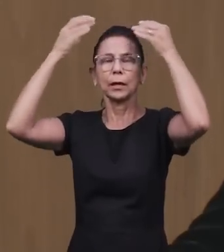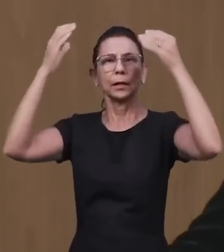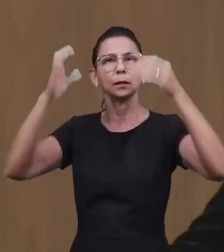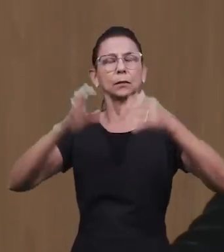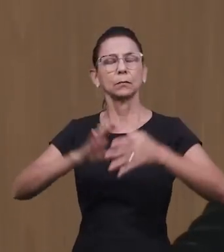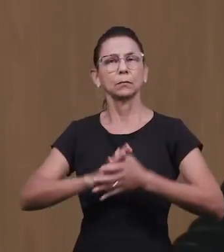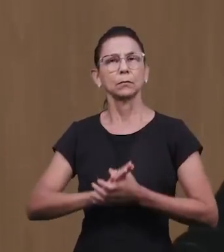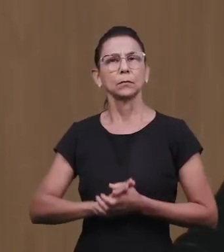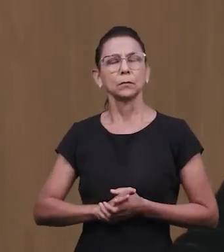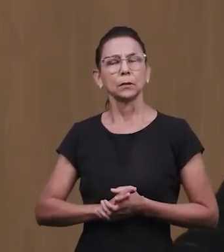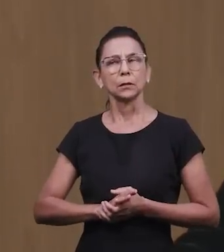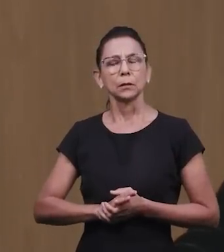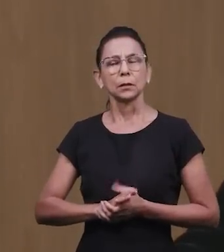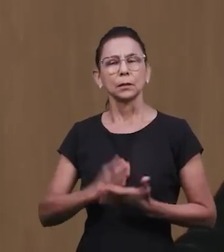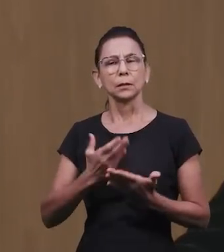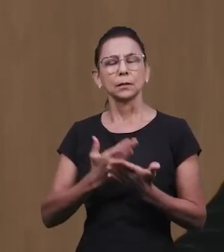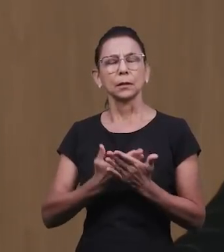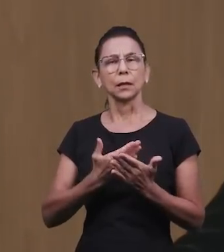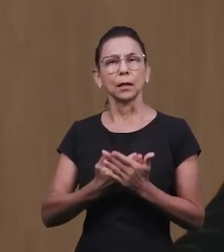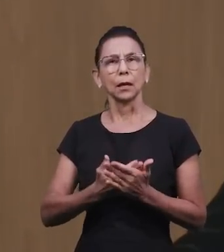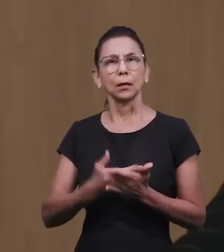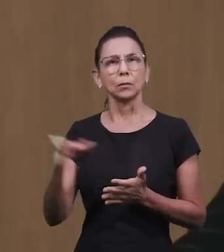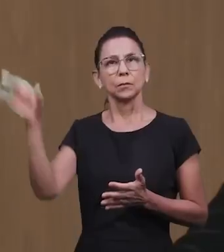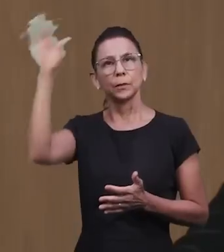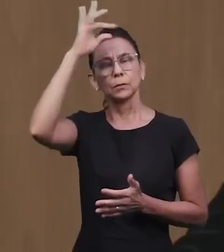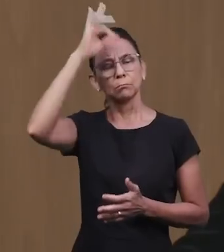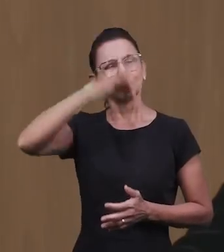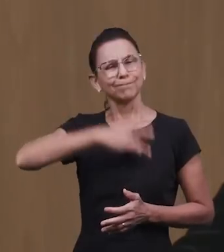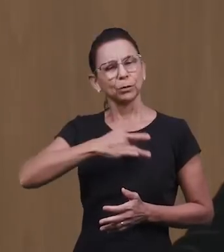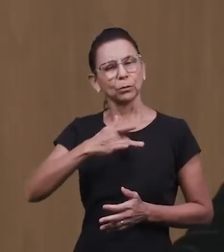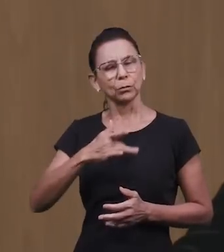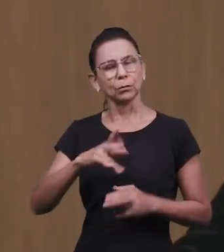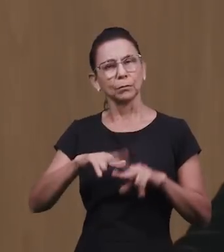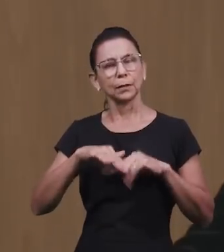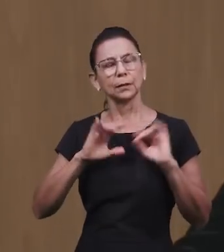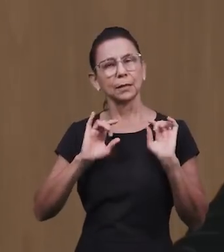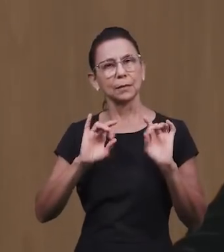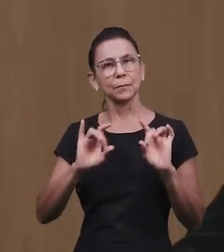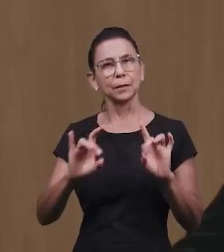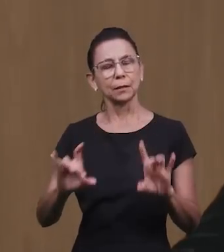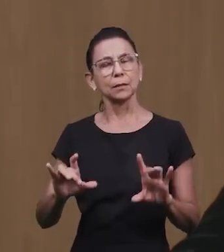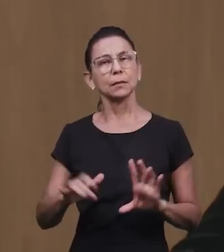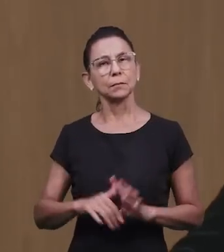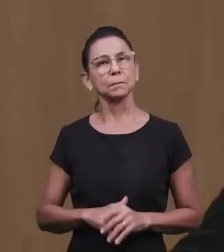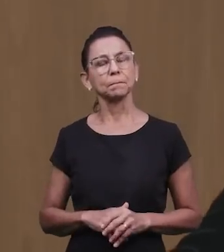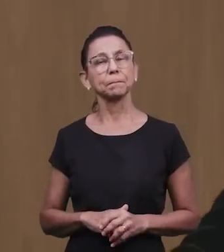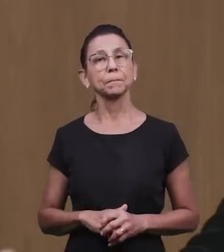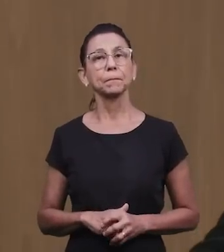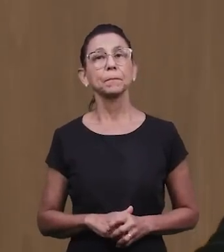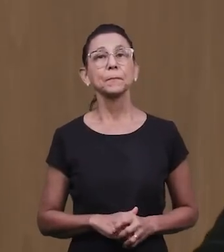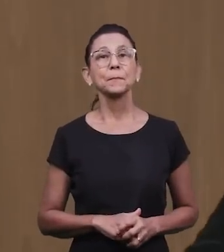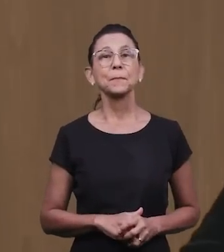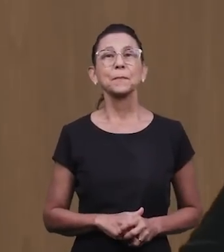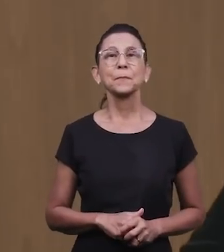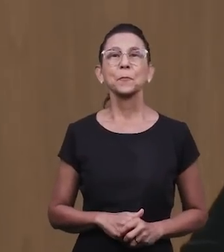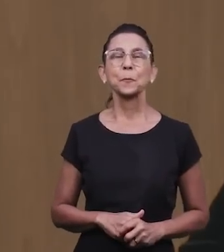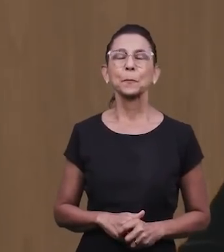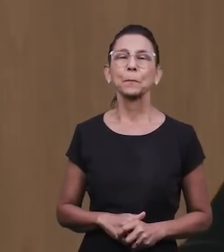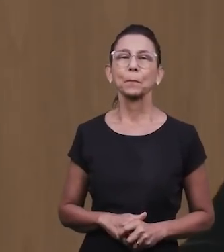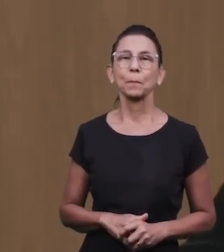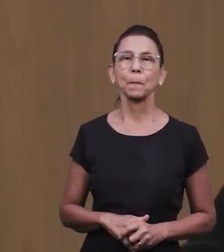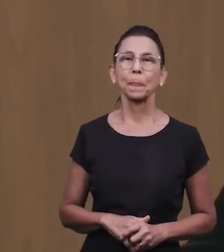E aquela aula me tocou, o Espírito Santo me tocou naquela aula de uma forma muito especial, foi uma grande operação do Espírito Santo na minha